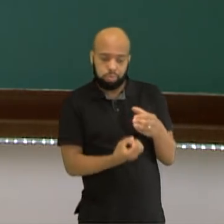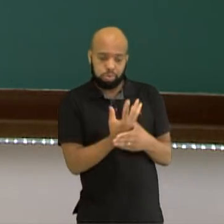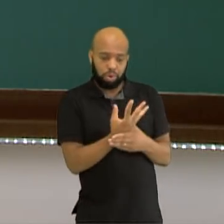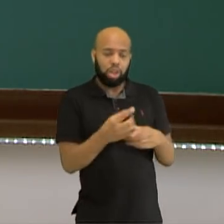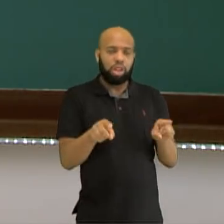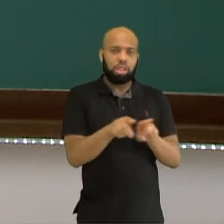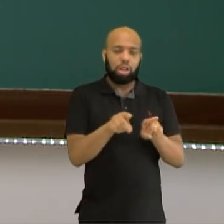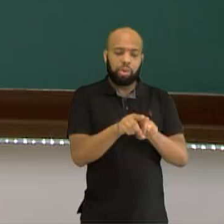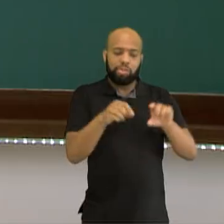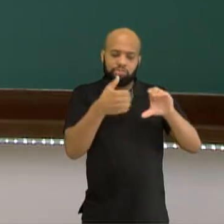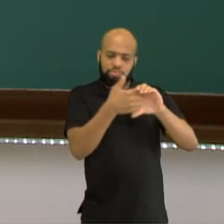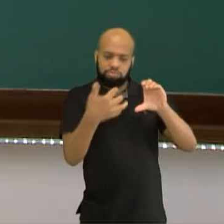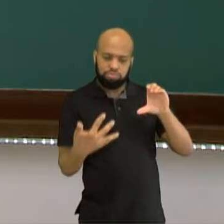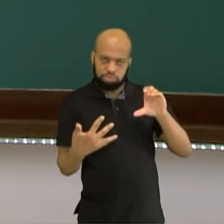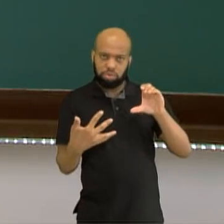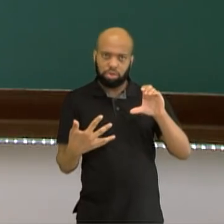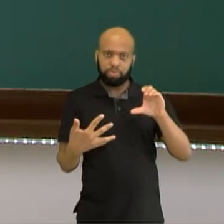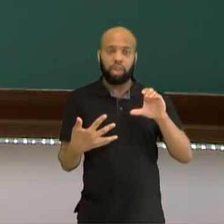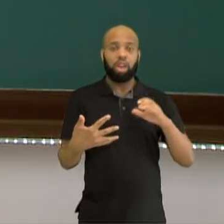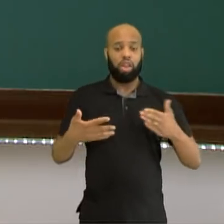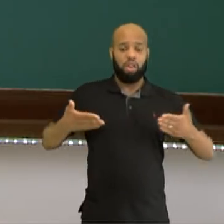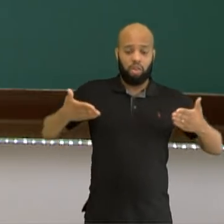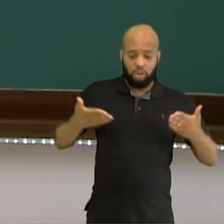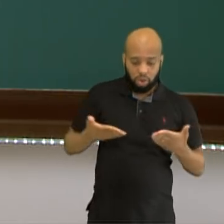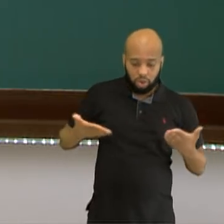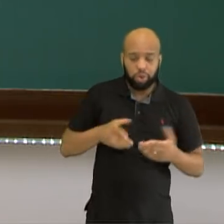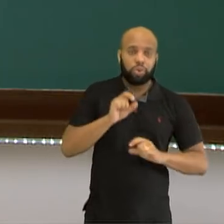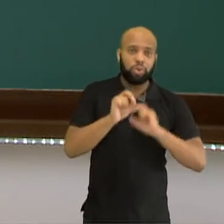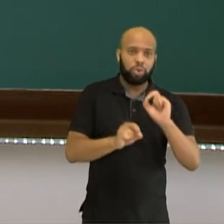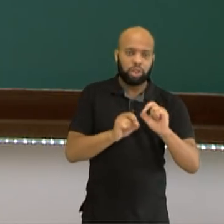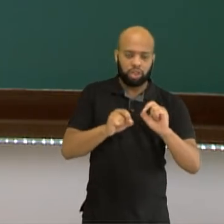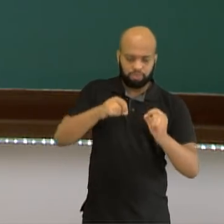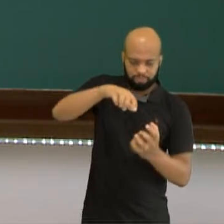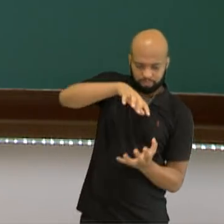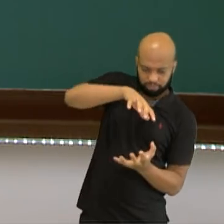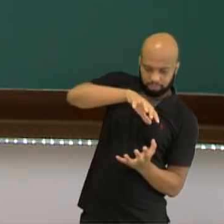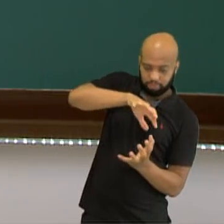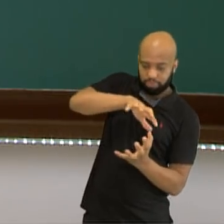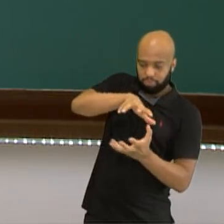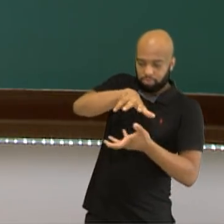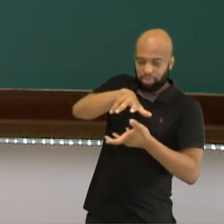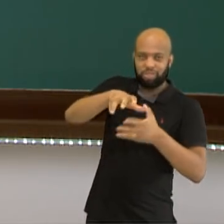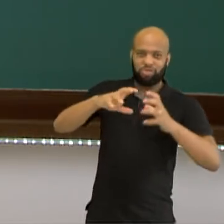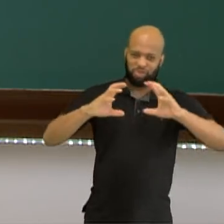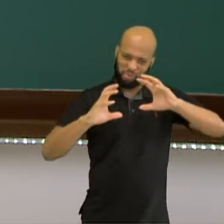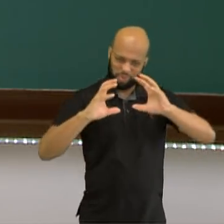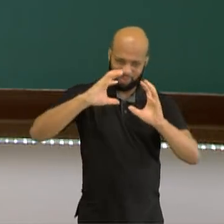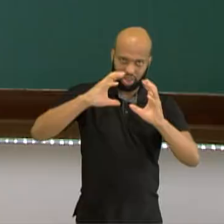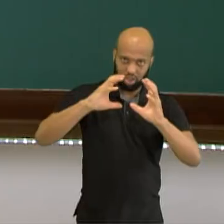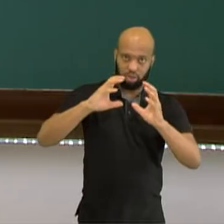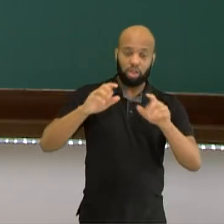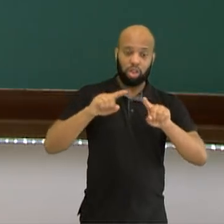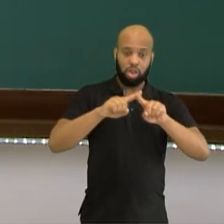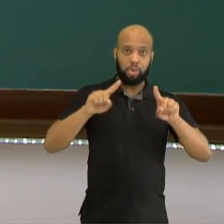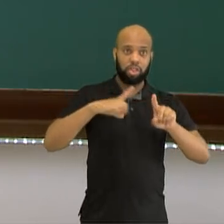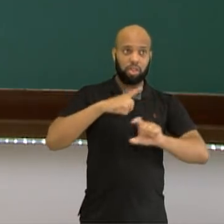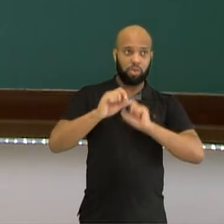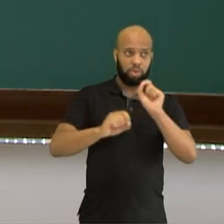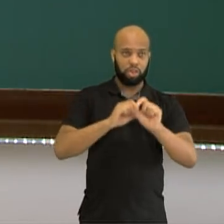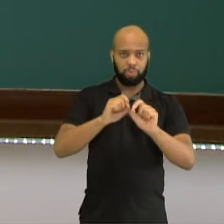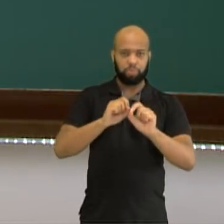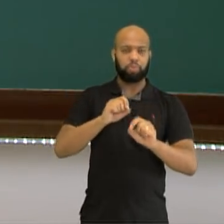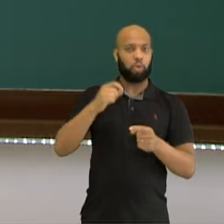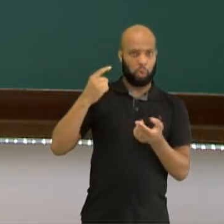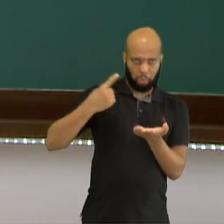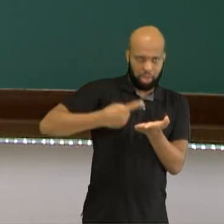suas características e nessa aula nós vamos falar do formato. Mas antes de começar, vamos para os nossos combinados? Você pegou